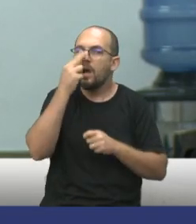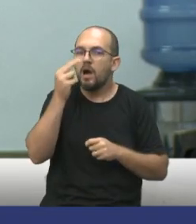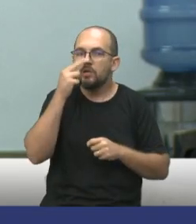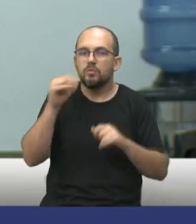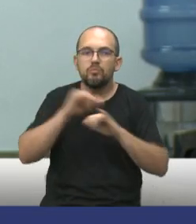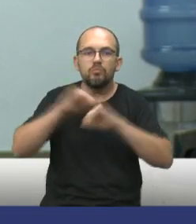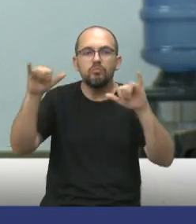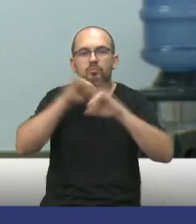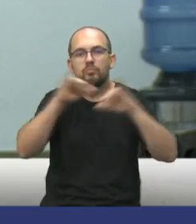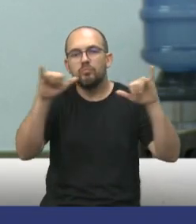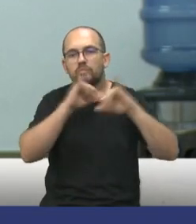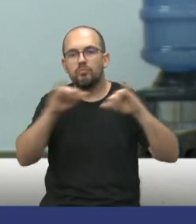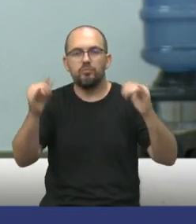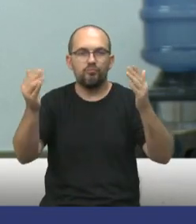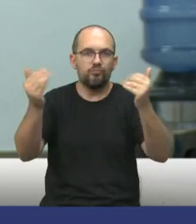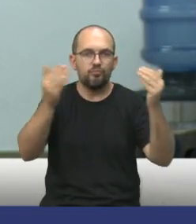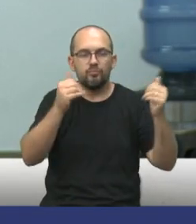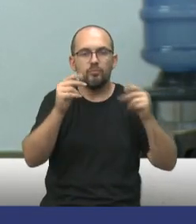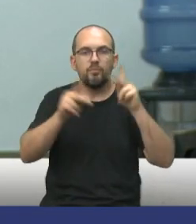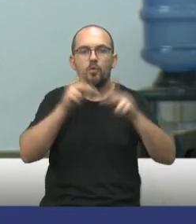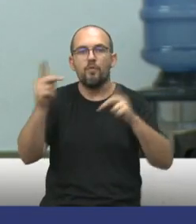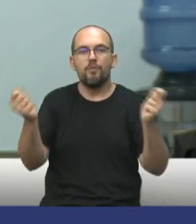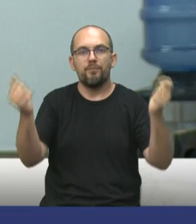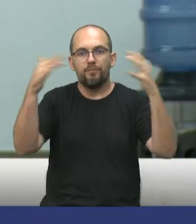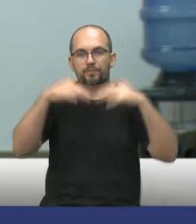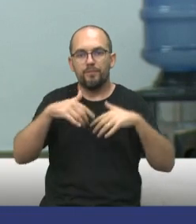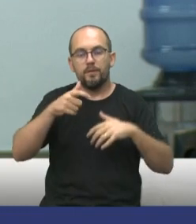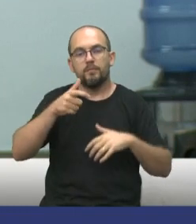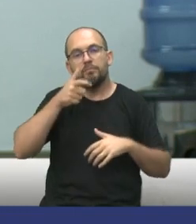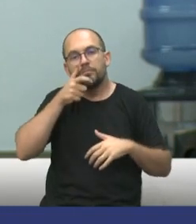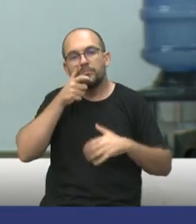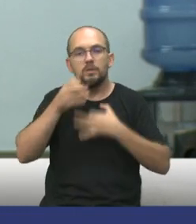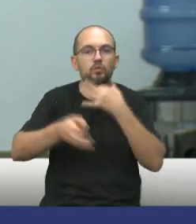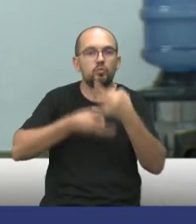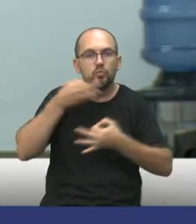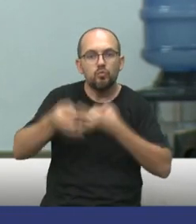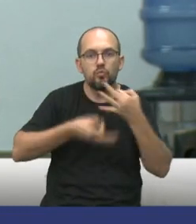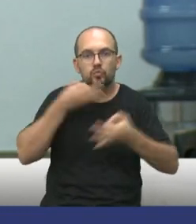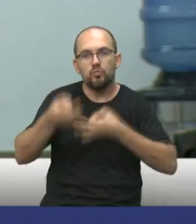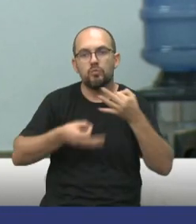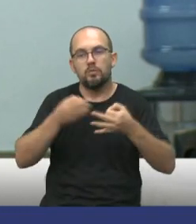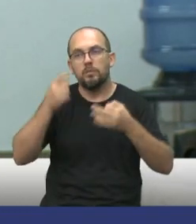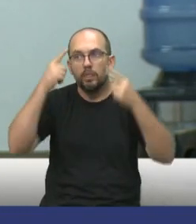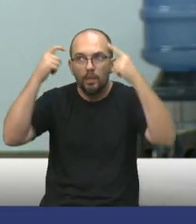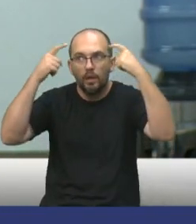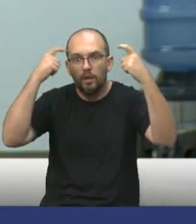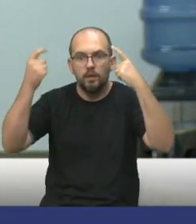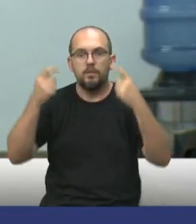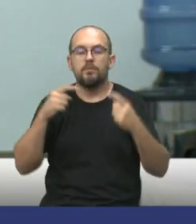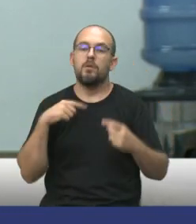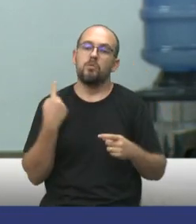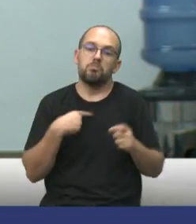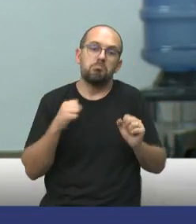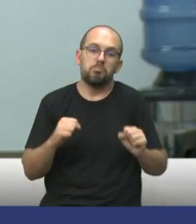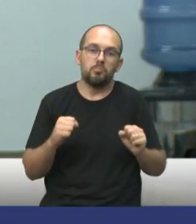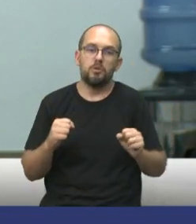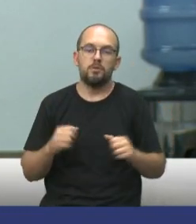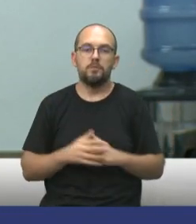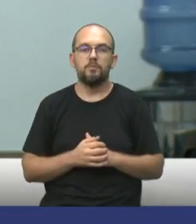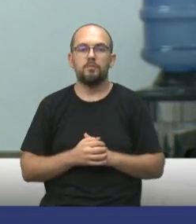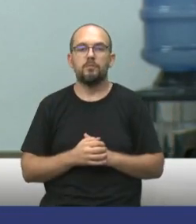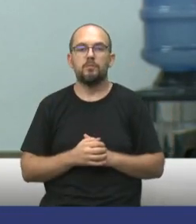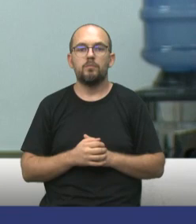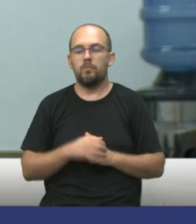convocando os munícipes a estarem aqui para falar alguma sugestão, alguma ideia que a gente possa ter.